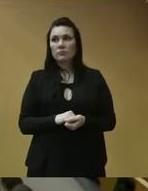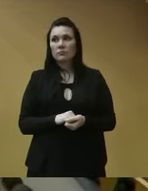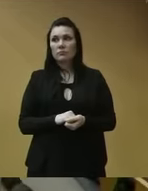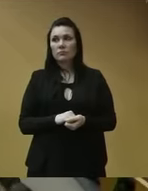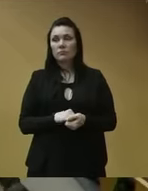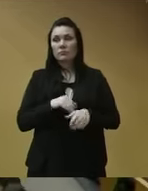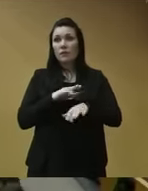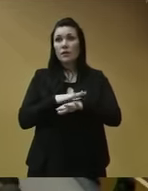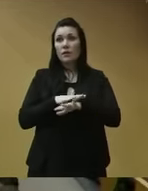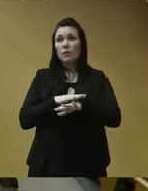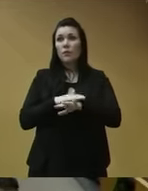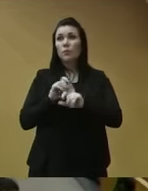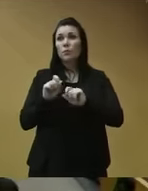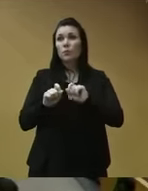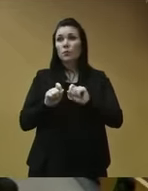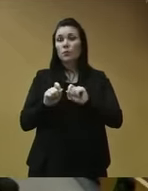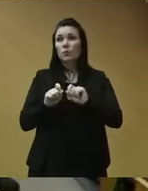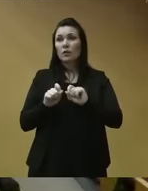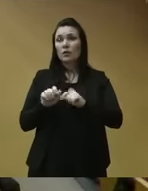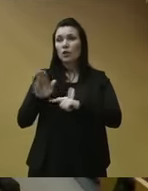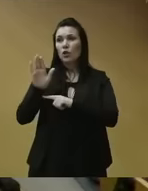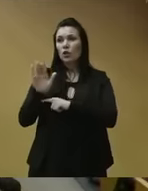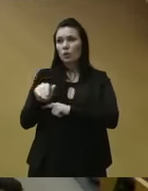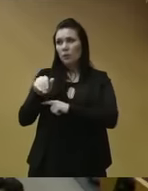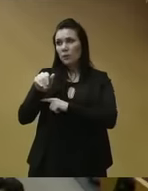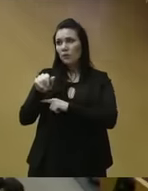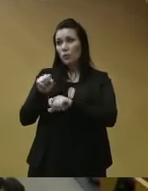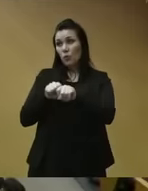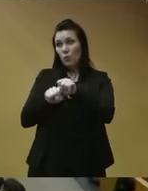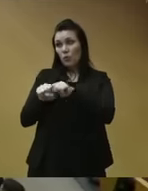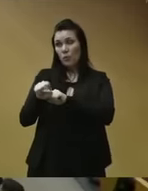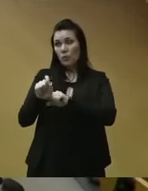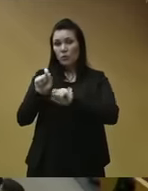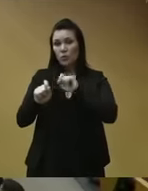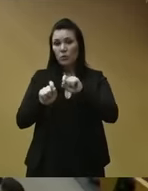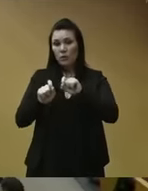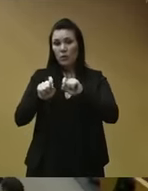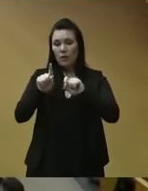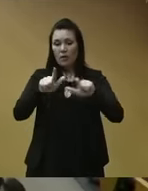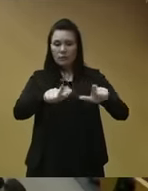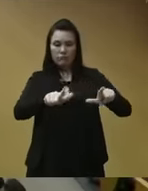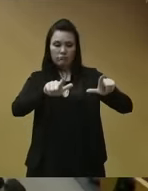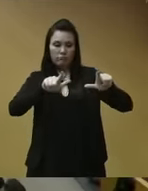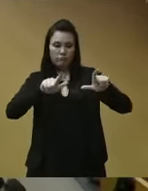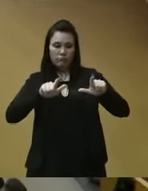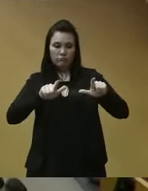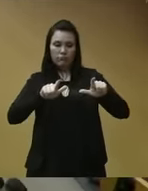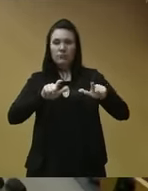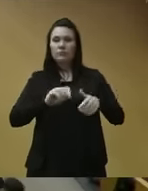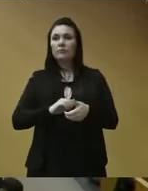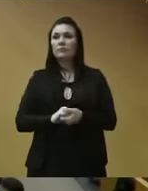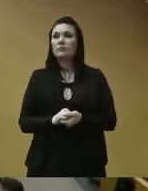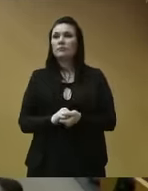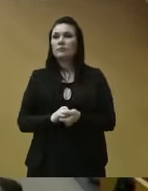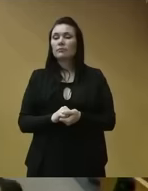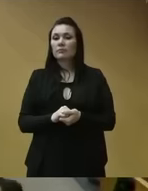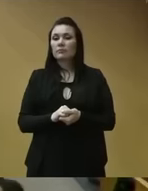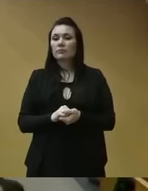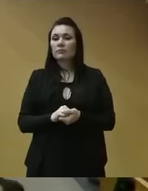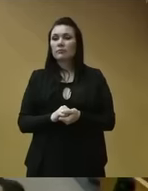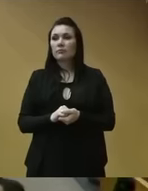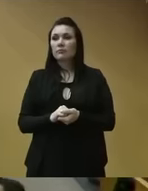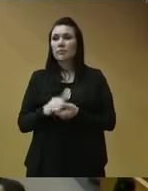Neste momento, passaremos à chamada dos formandos para a entrega dos certificados de conclusão de curso.